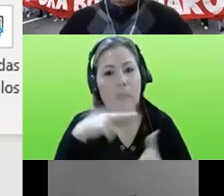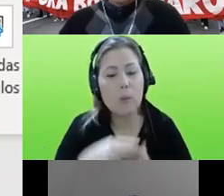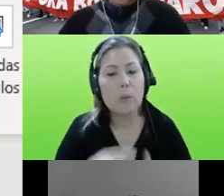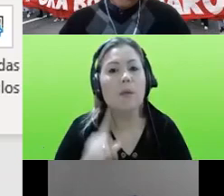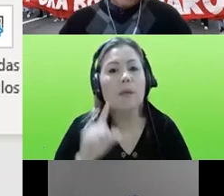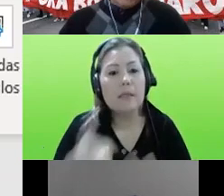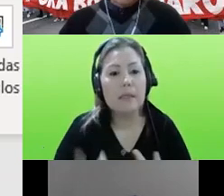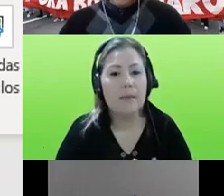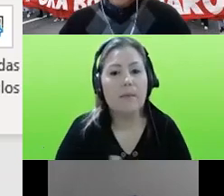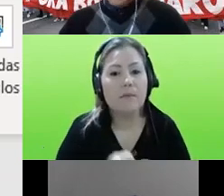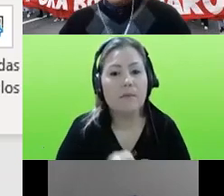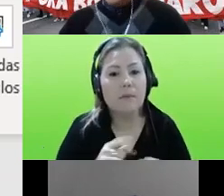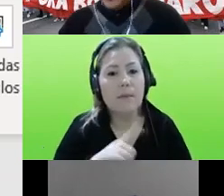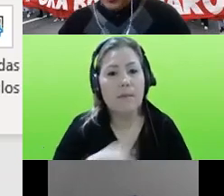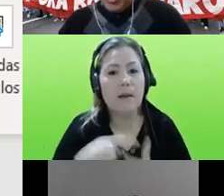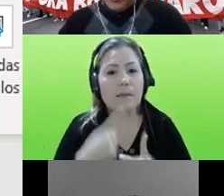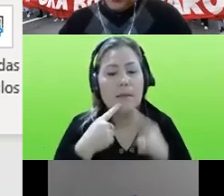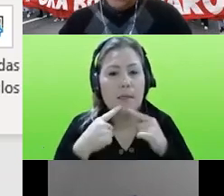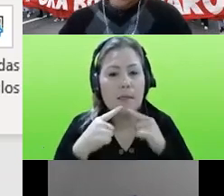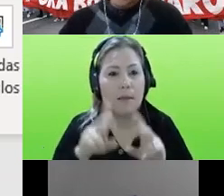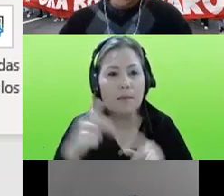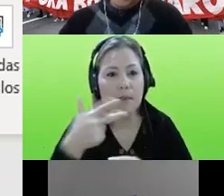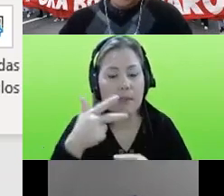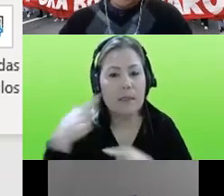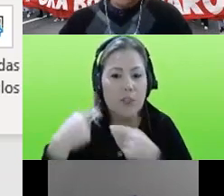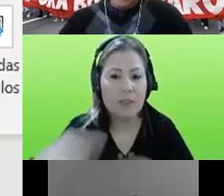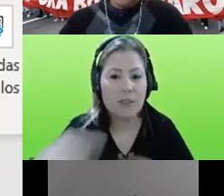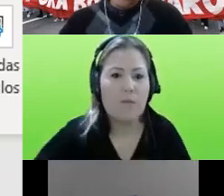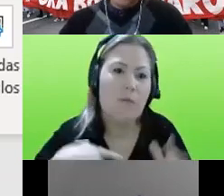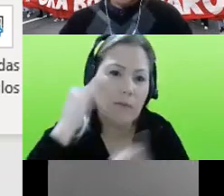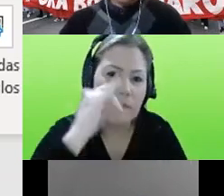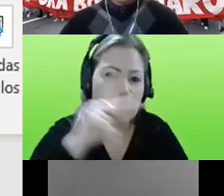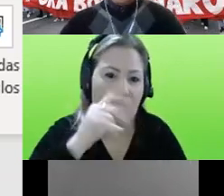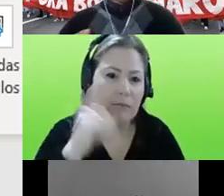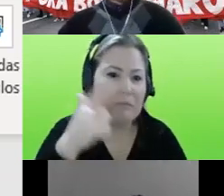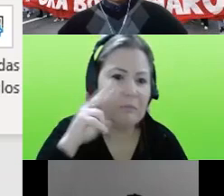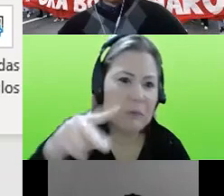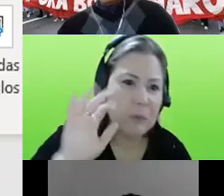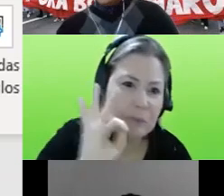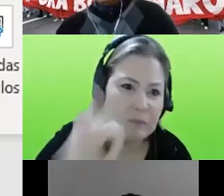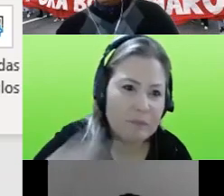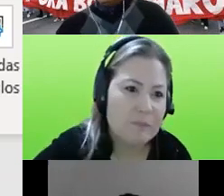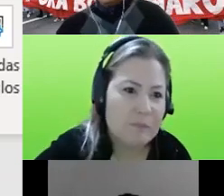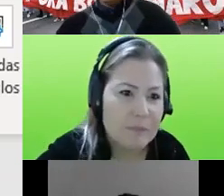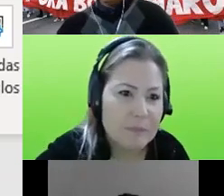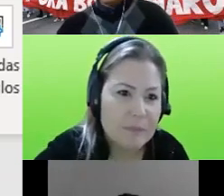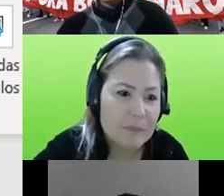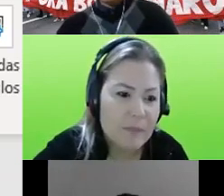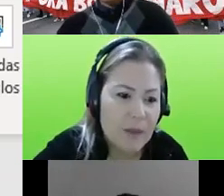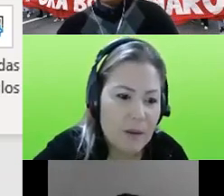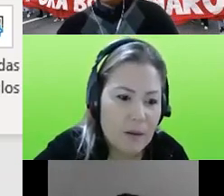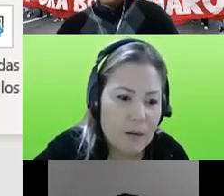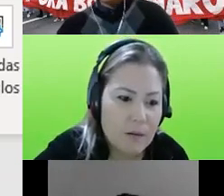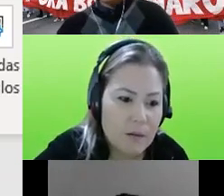depois vamos ter uma crítica na terceira geração da teoria crítica do Axel Honneth, que é exatamente foi aí que eu formulei essa